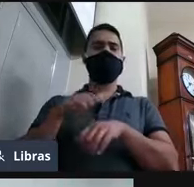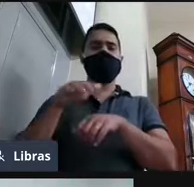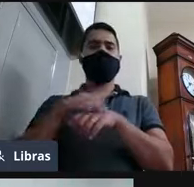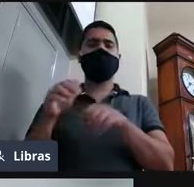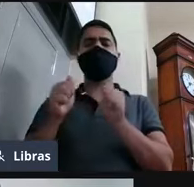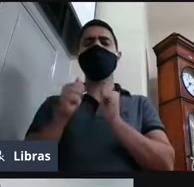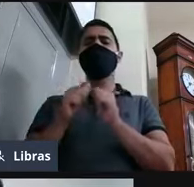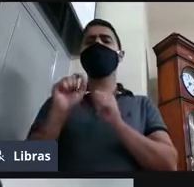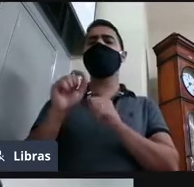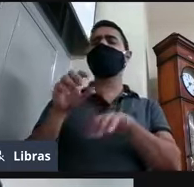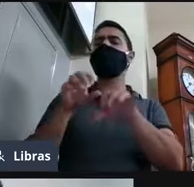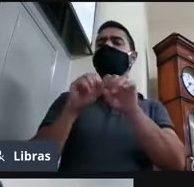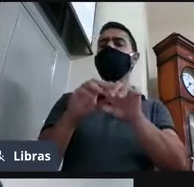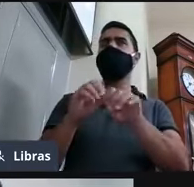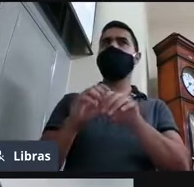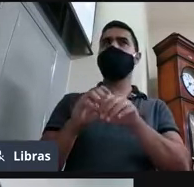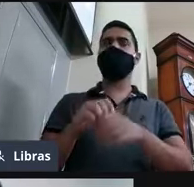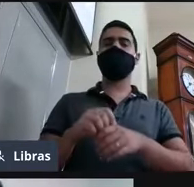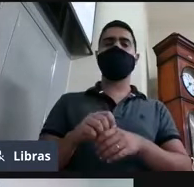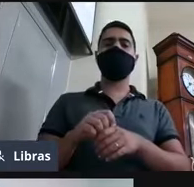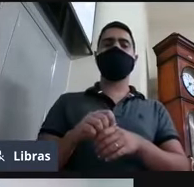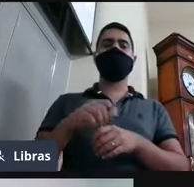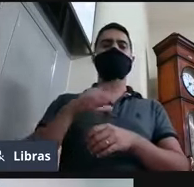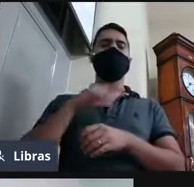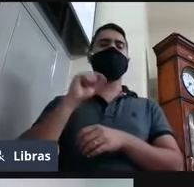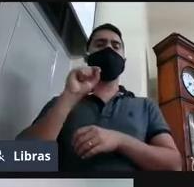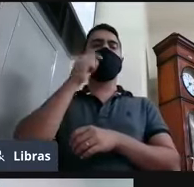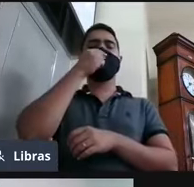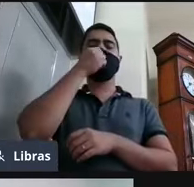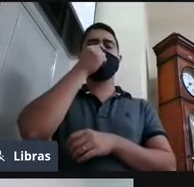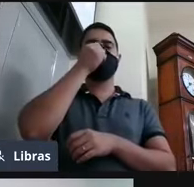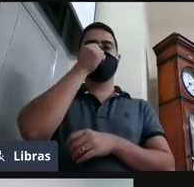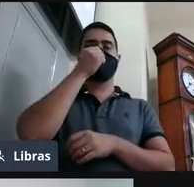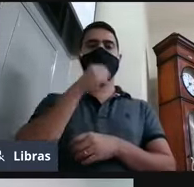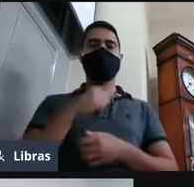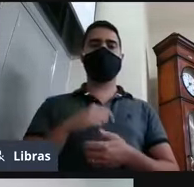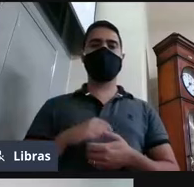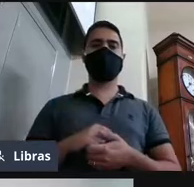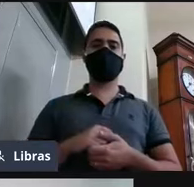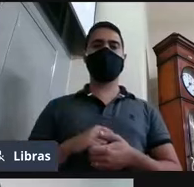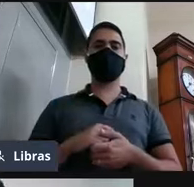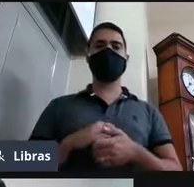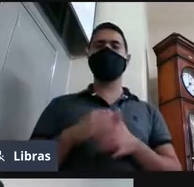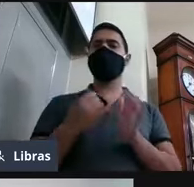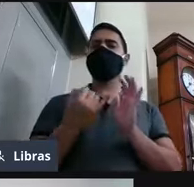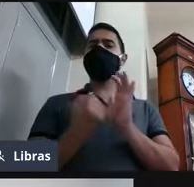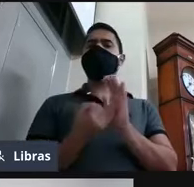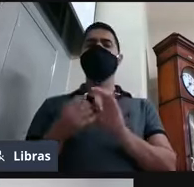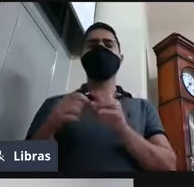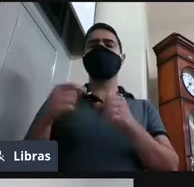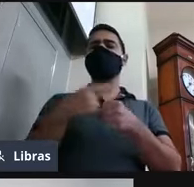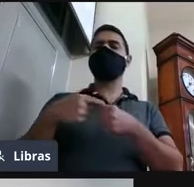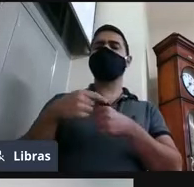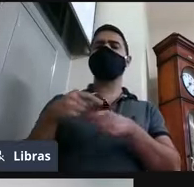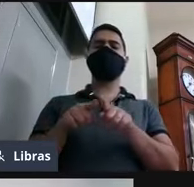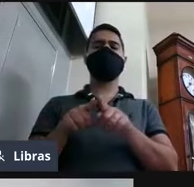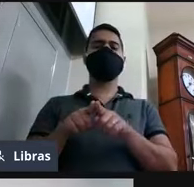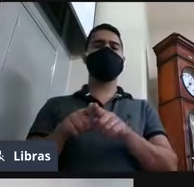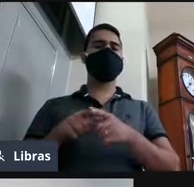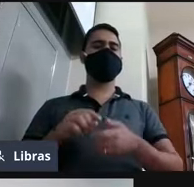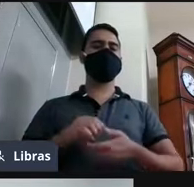sua gestão. A gente tem os impostos municipais, a maneira que é arrecadado também, o Tribunal